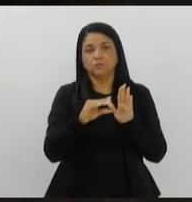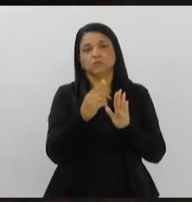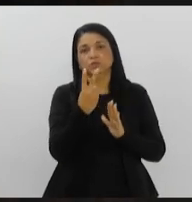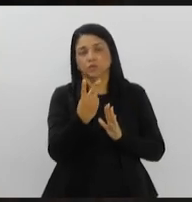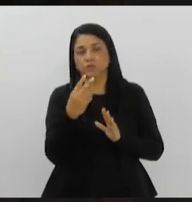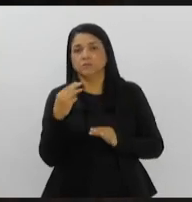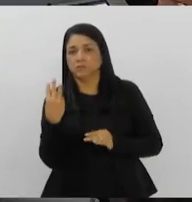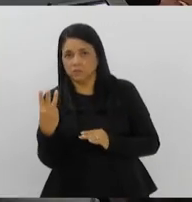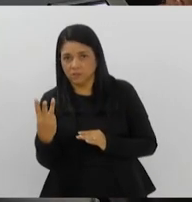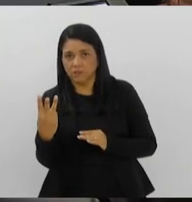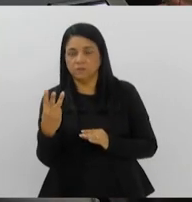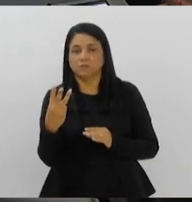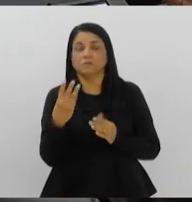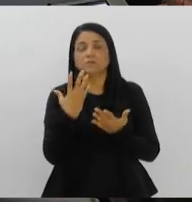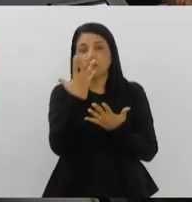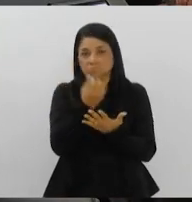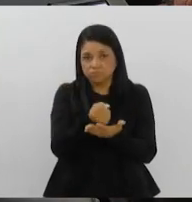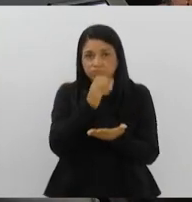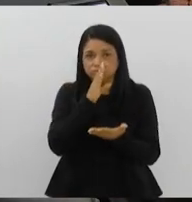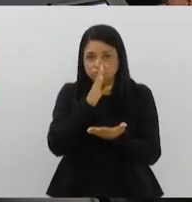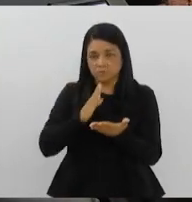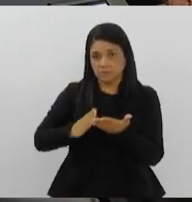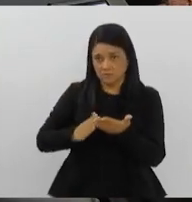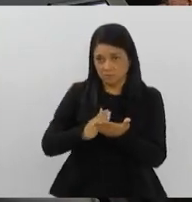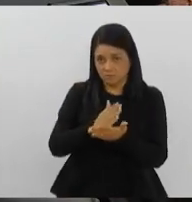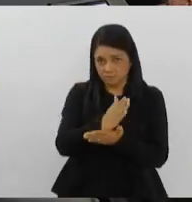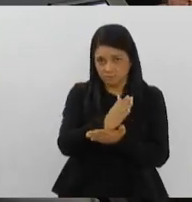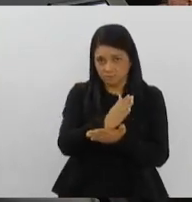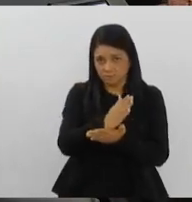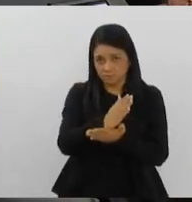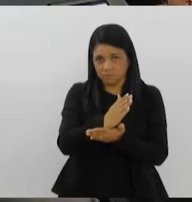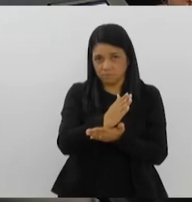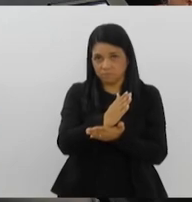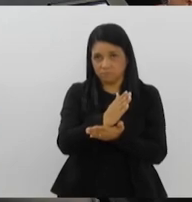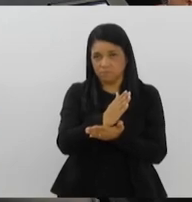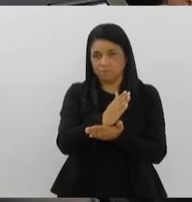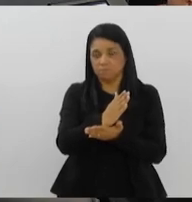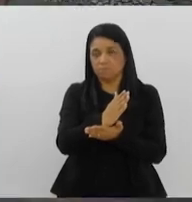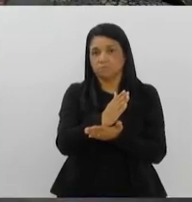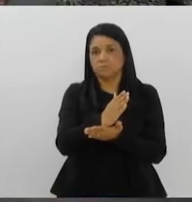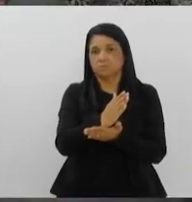que aprovam, permaneçam como estão, rejeitado.